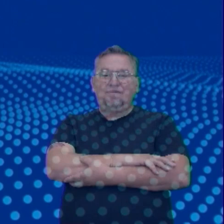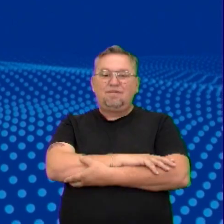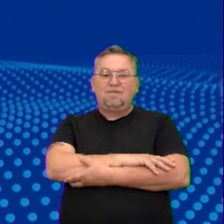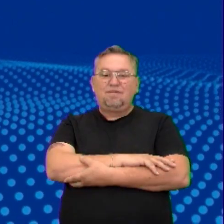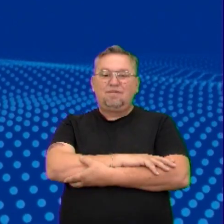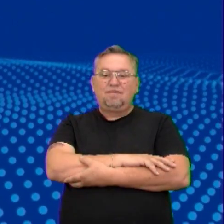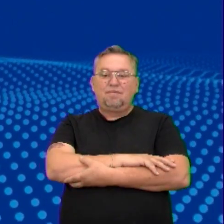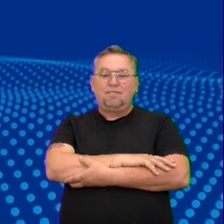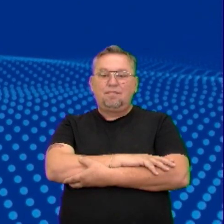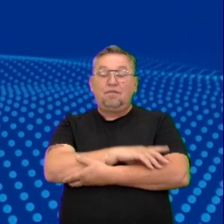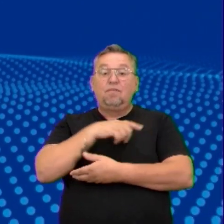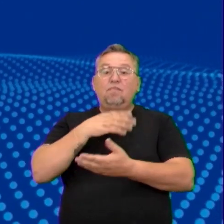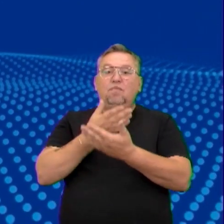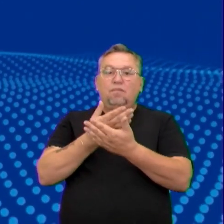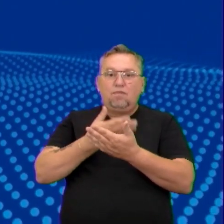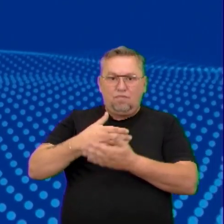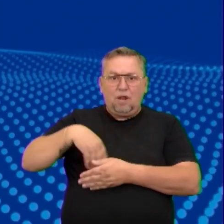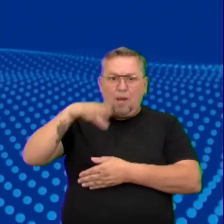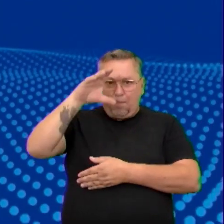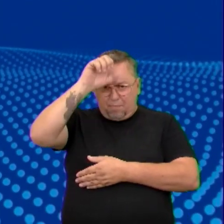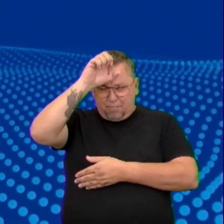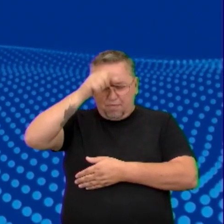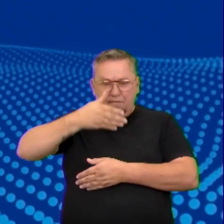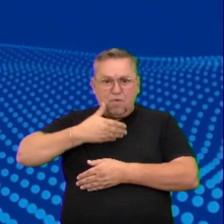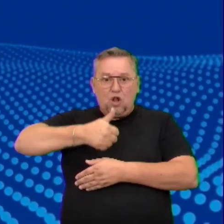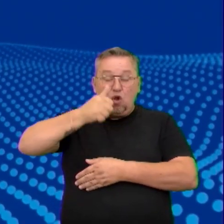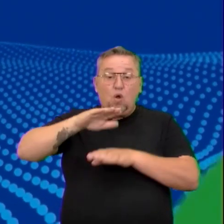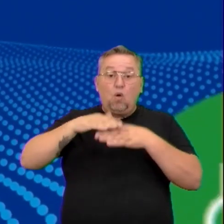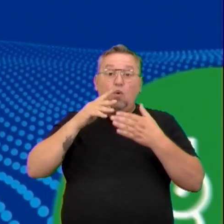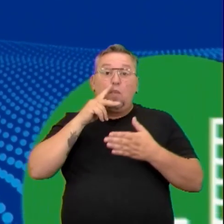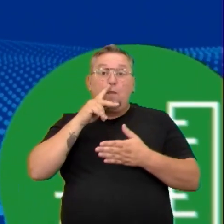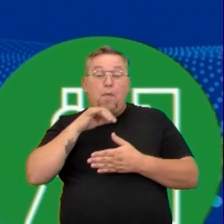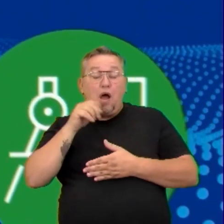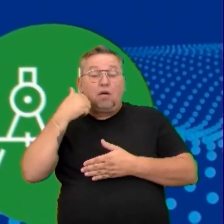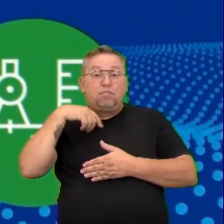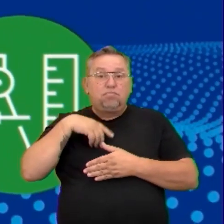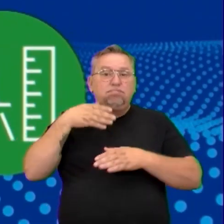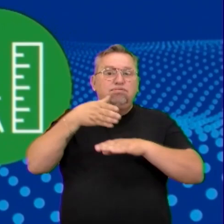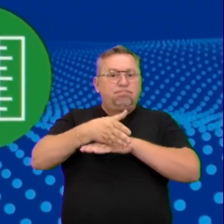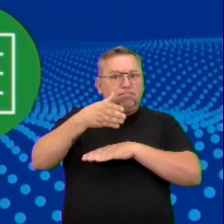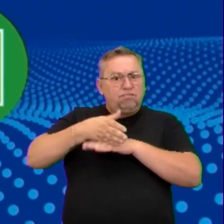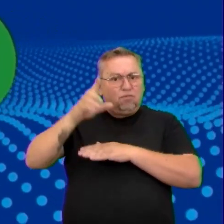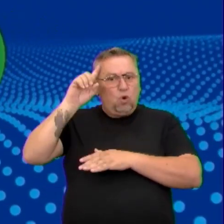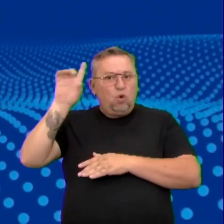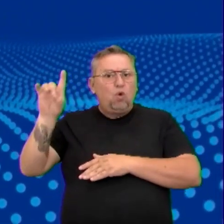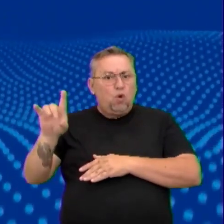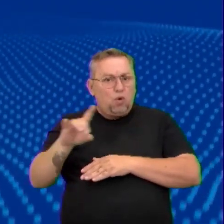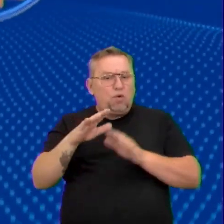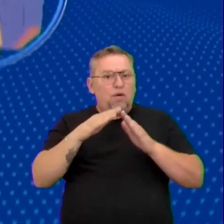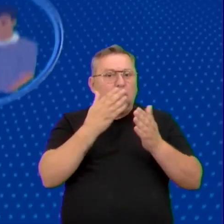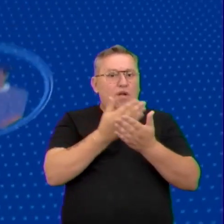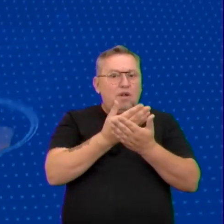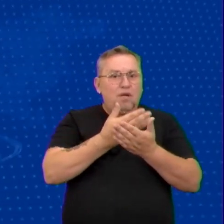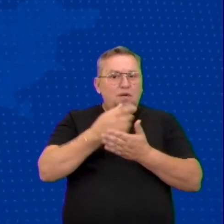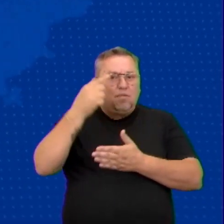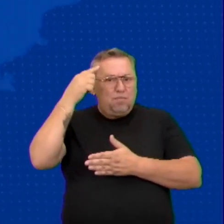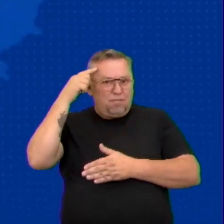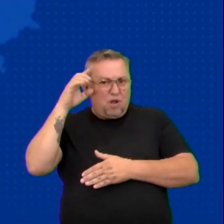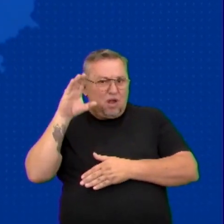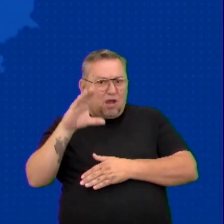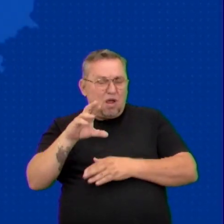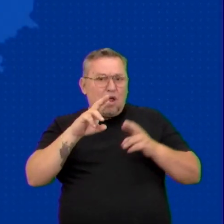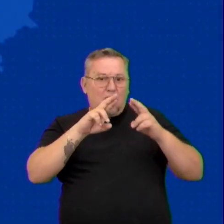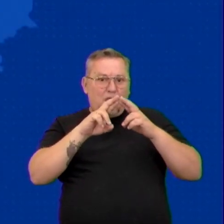Os estudantes aprendem mais e melhor quando os pais ou responsáveis participam do cotidiano escolar. Pensando nisso, a